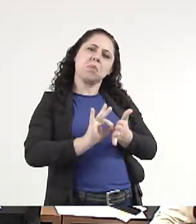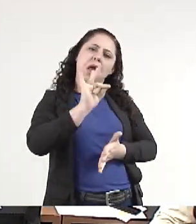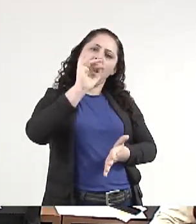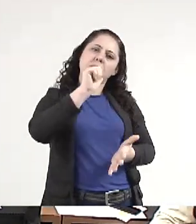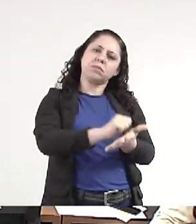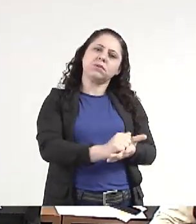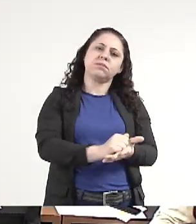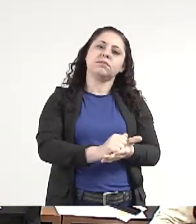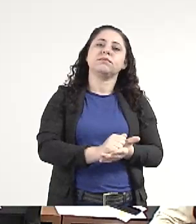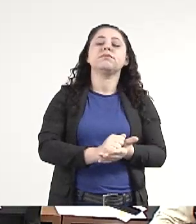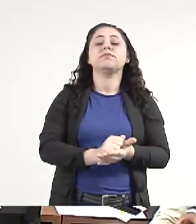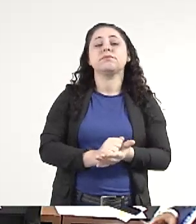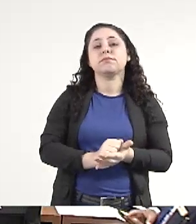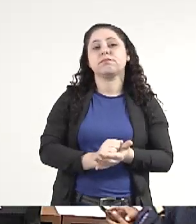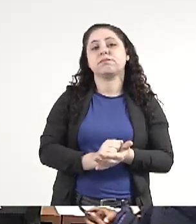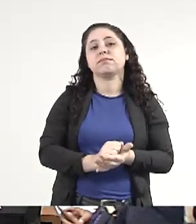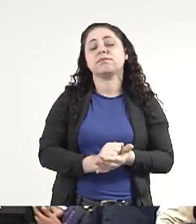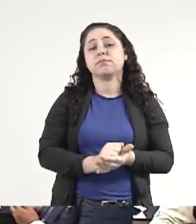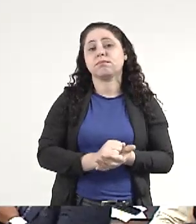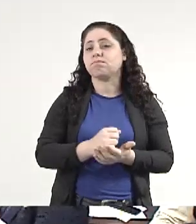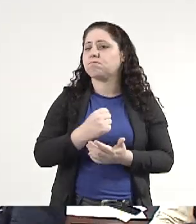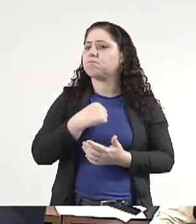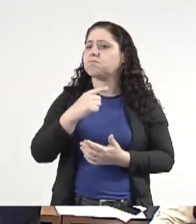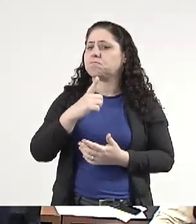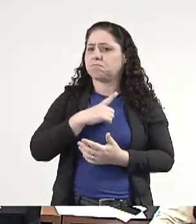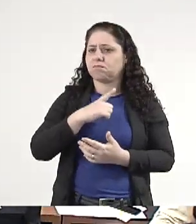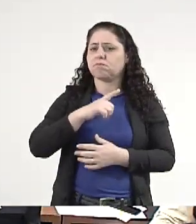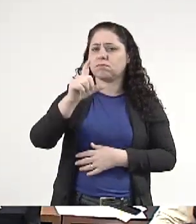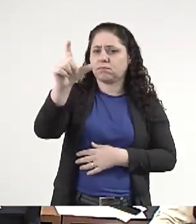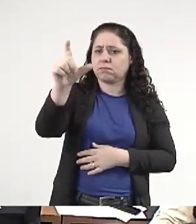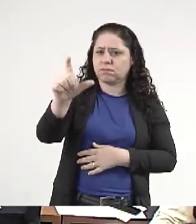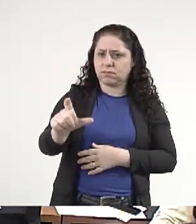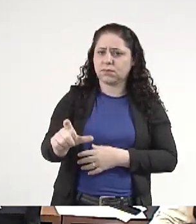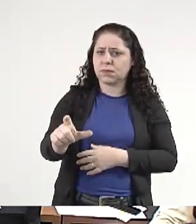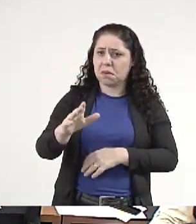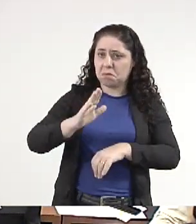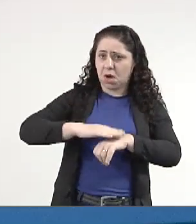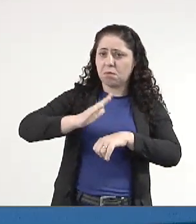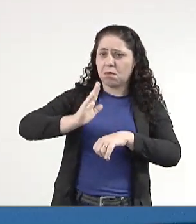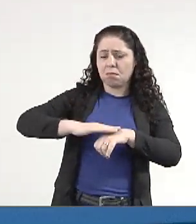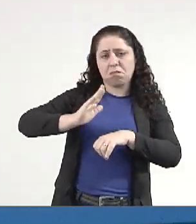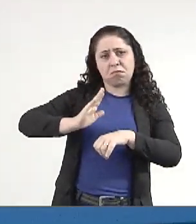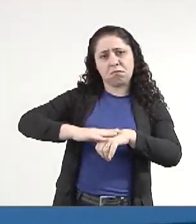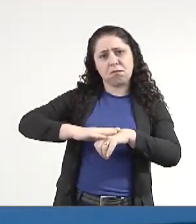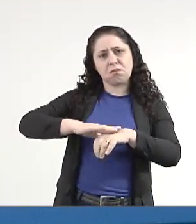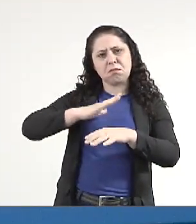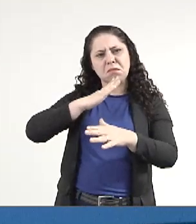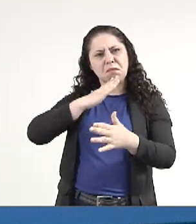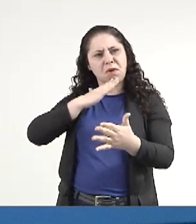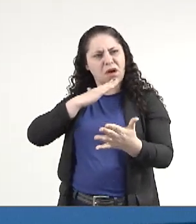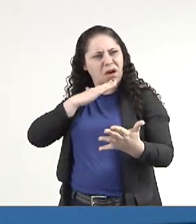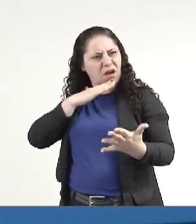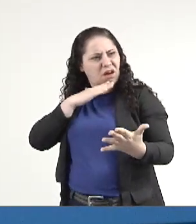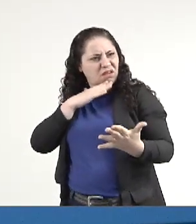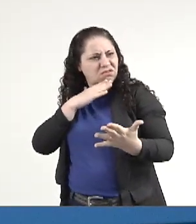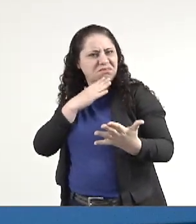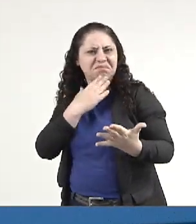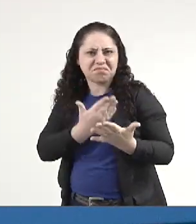registro. Eu tenho por Vossa Excelência, cada vez mais, uma